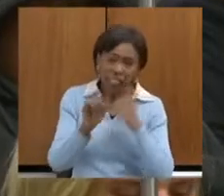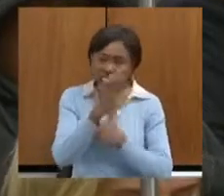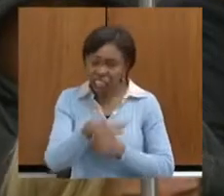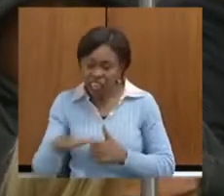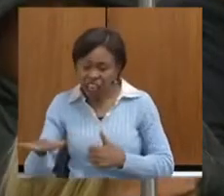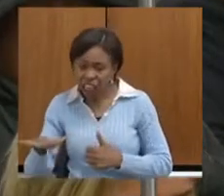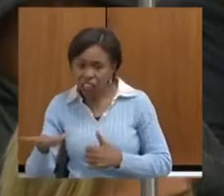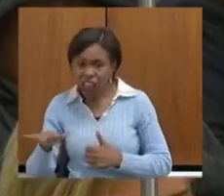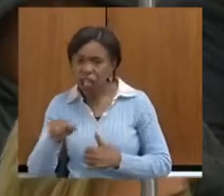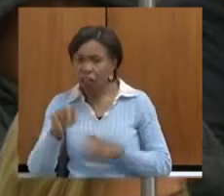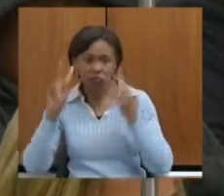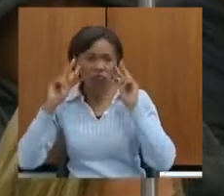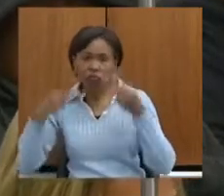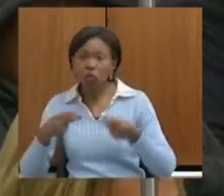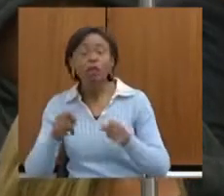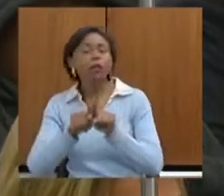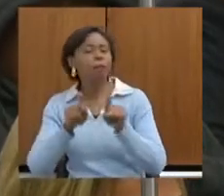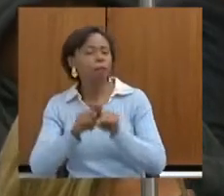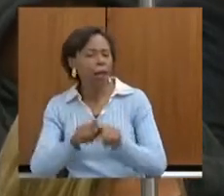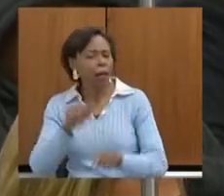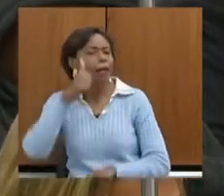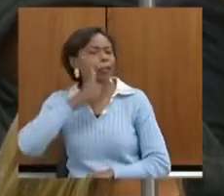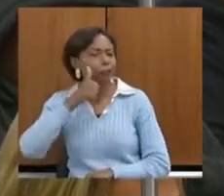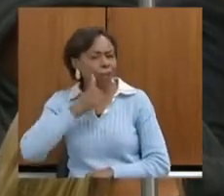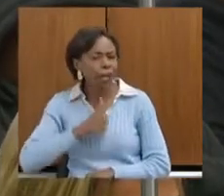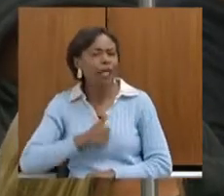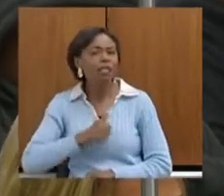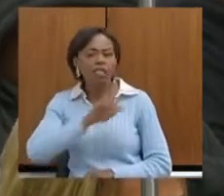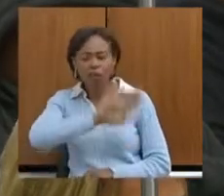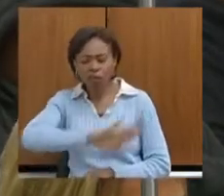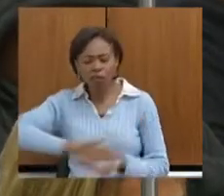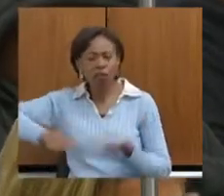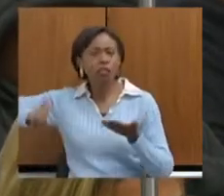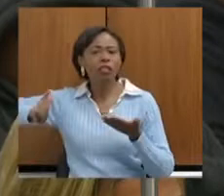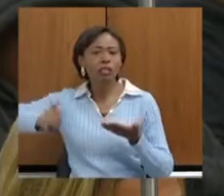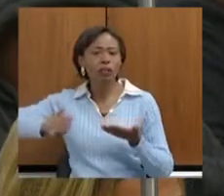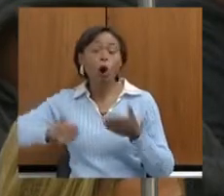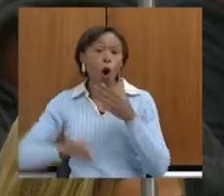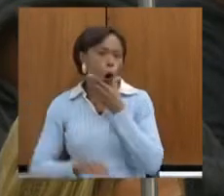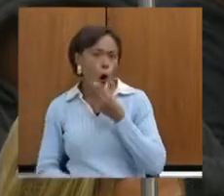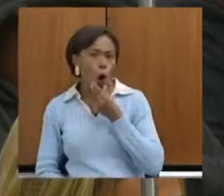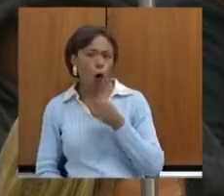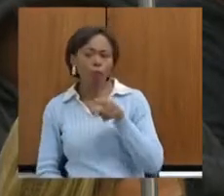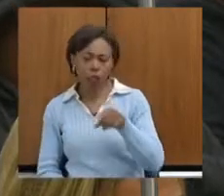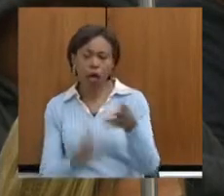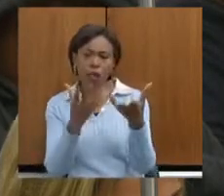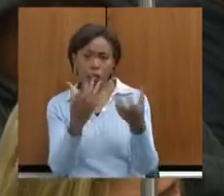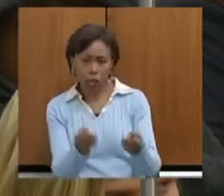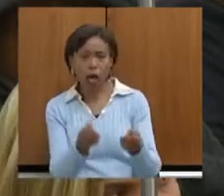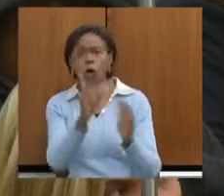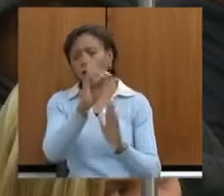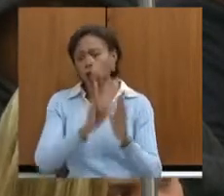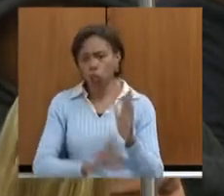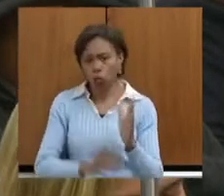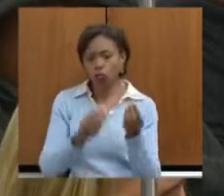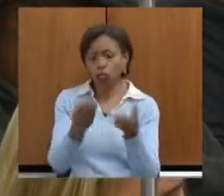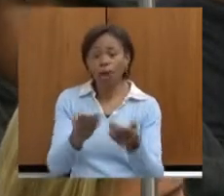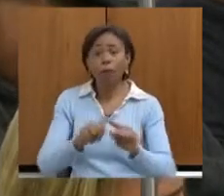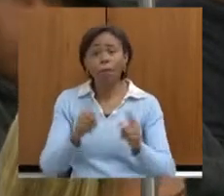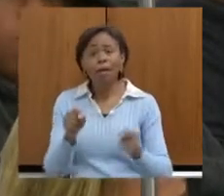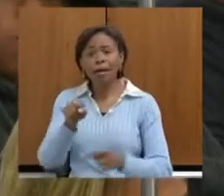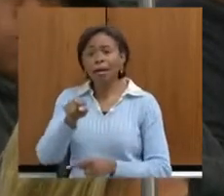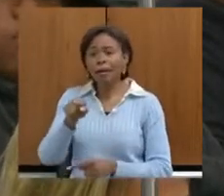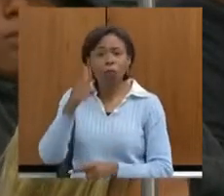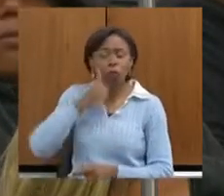outras crianças e a Neide se as mulher também ficou às vezes pegava lá o homem que tinha direito EA mulher não tinha e a